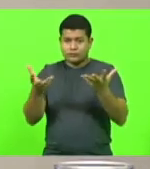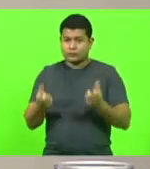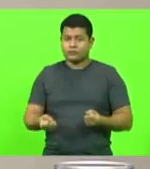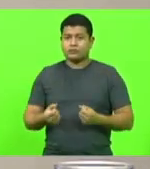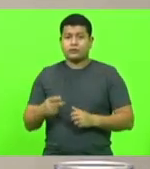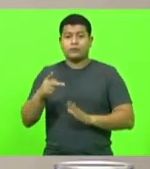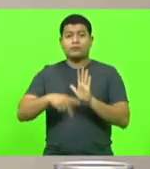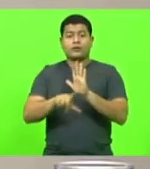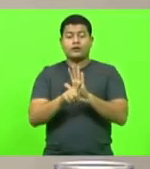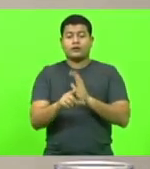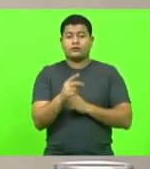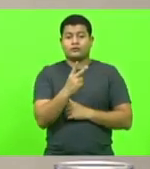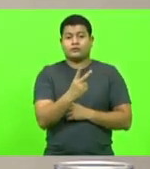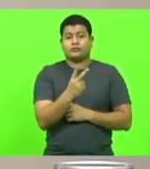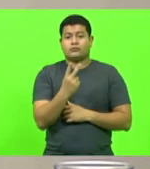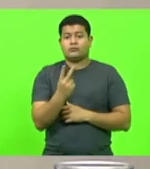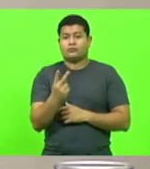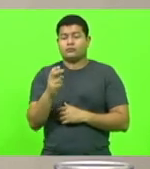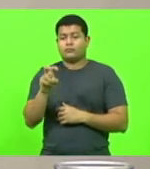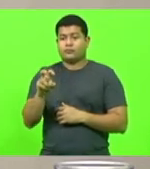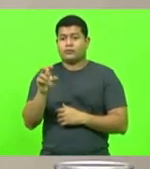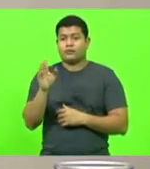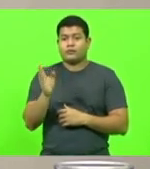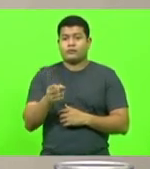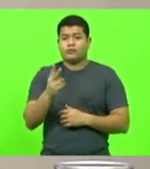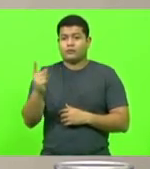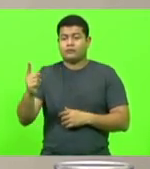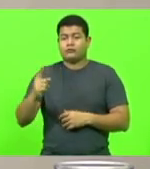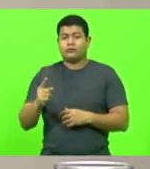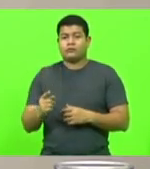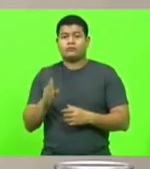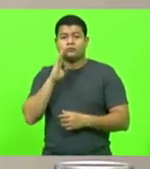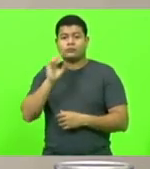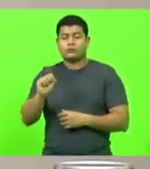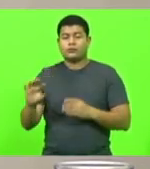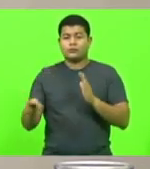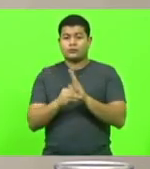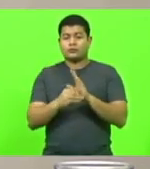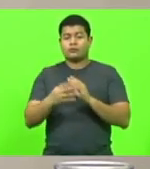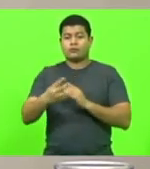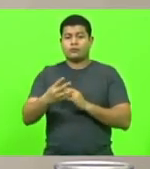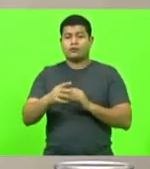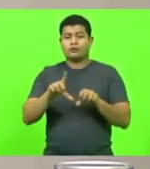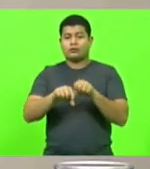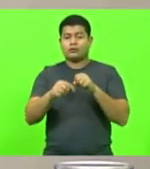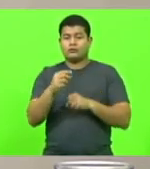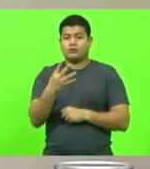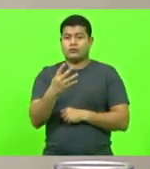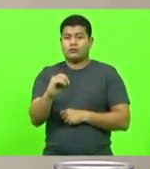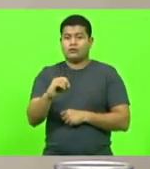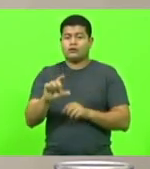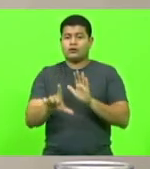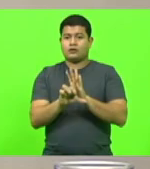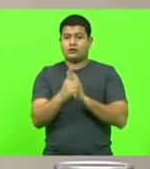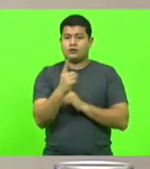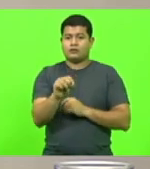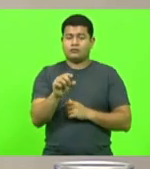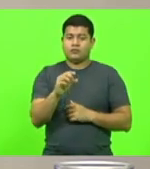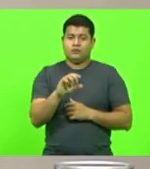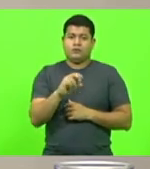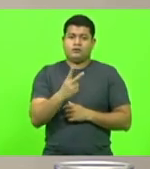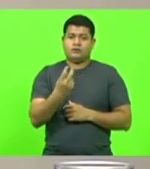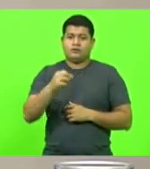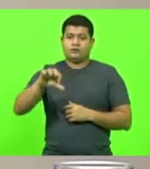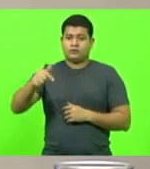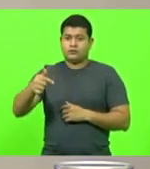152.5/2021, autor deputado Bruno Souza, acrescenta parágrafo 4º ao artigo 40 da Lei 10.297, de